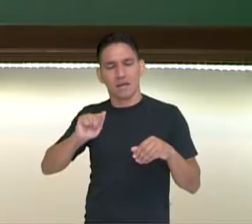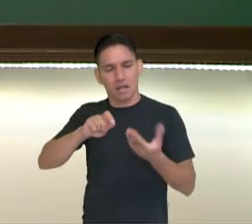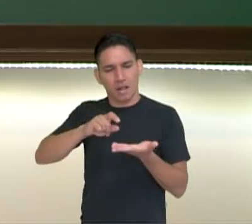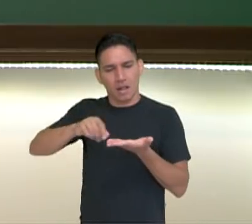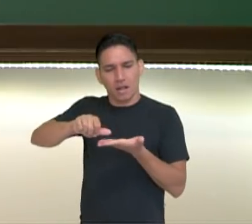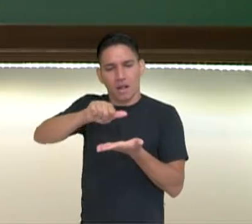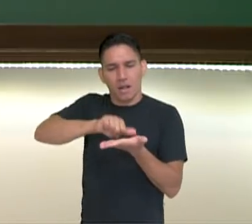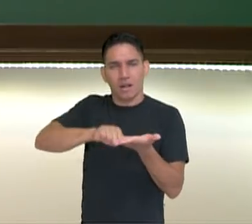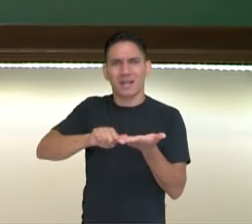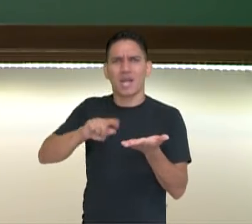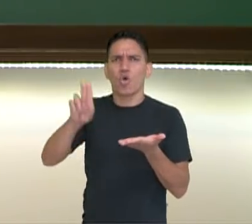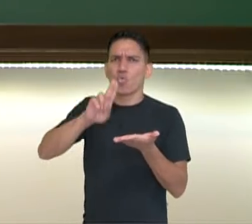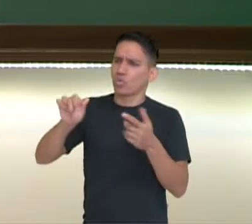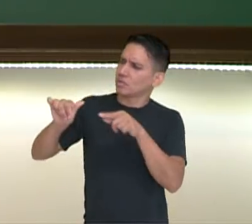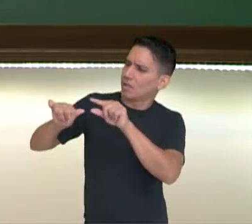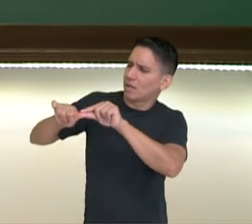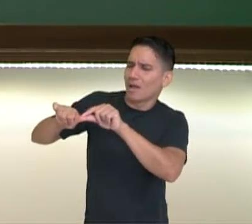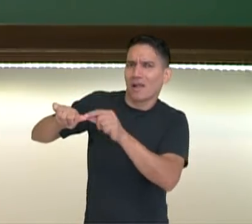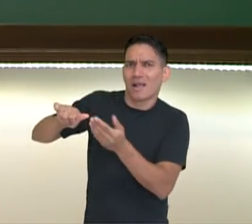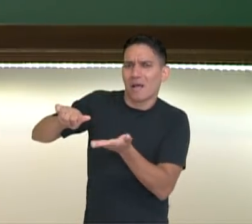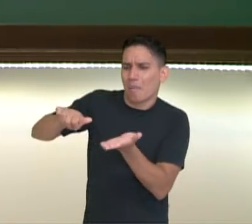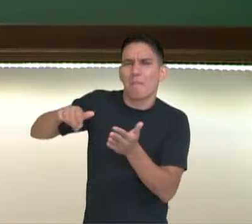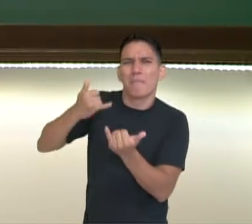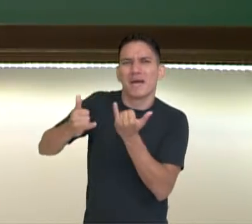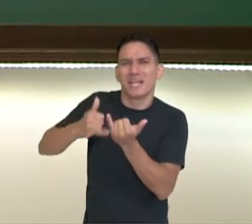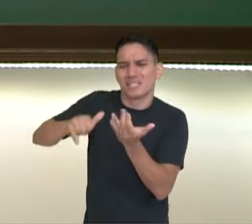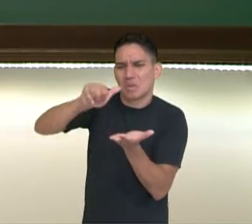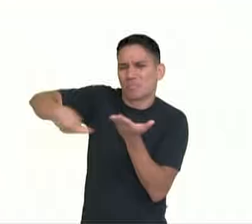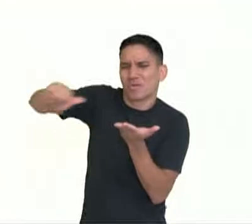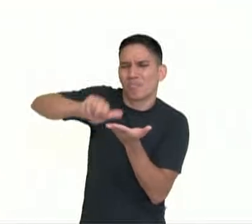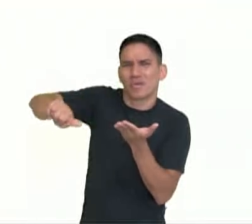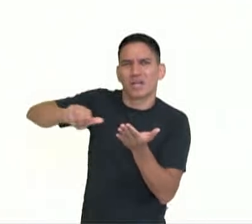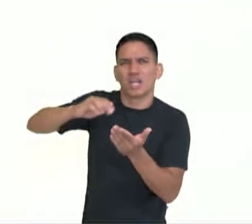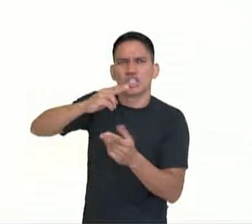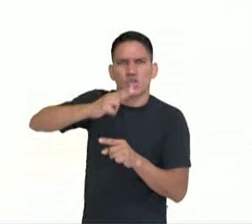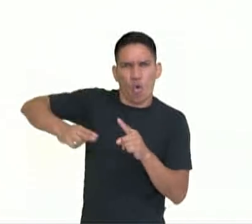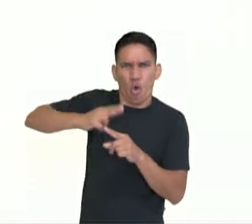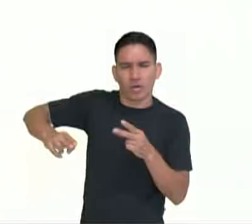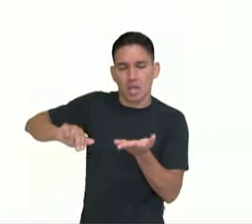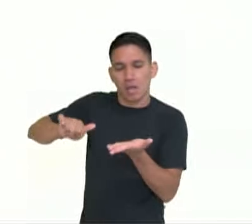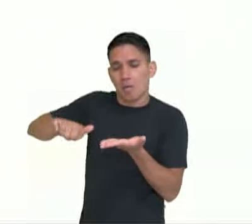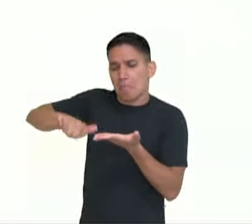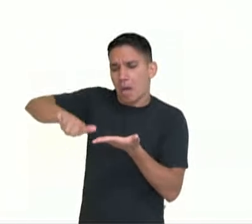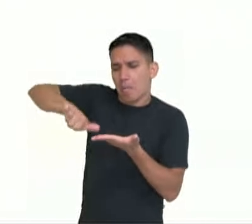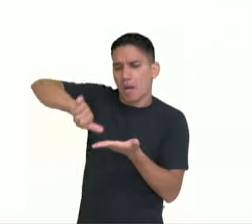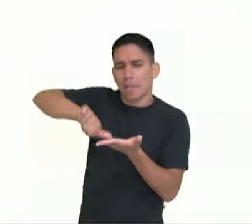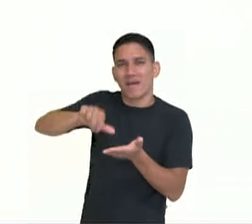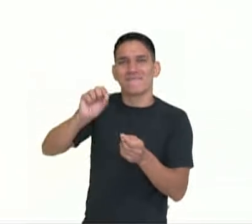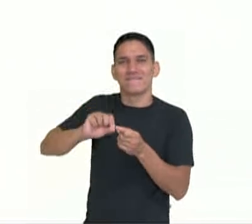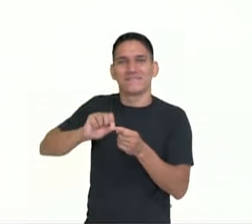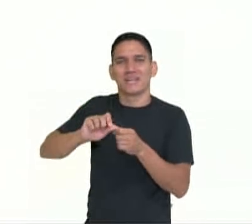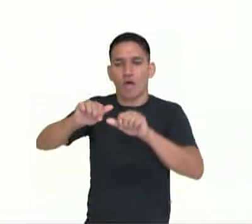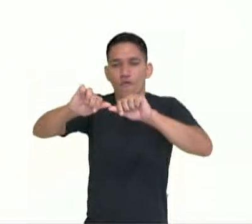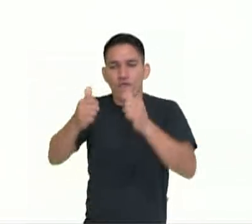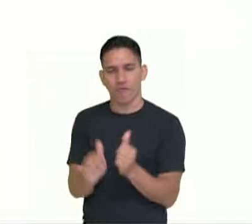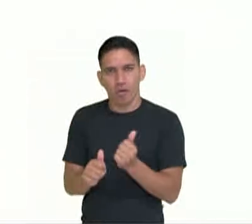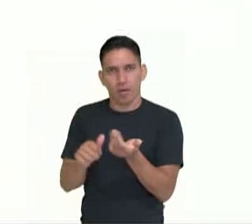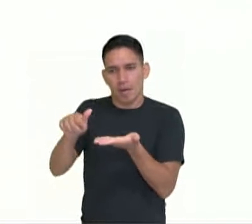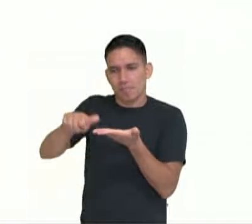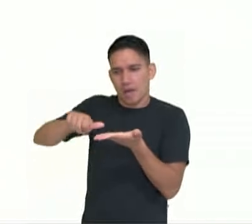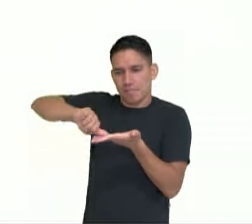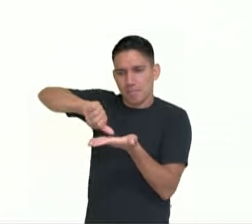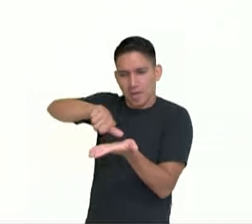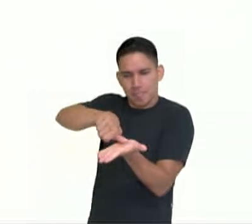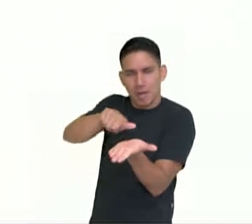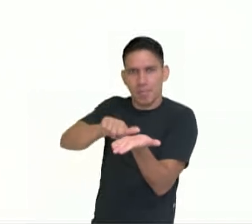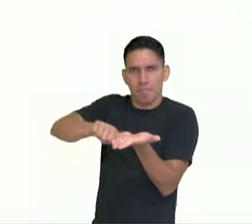cunha, uma espécie de um estilete. E ali eles faziam os formatos que eles precisavam,